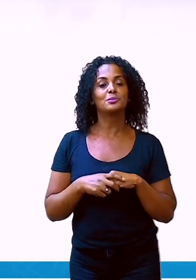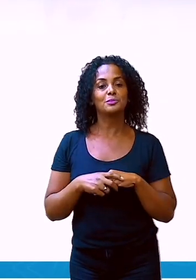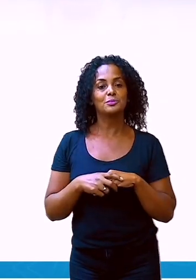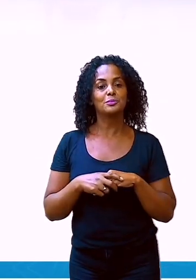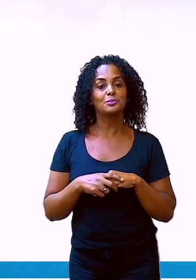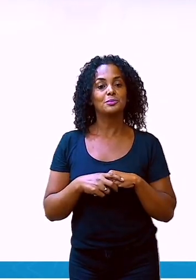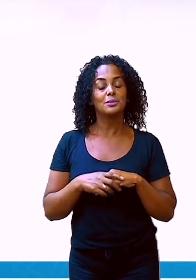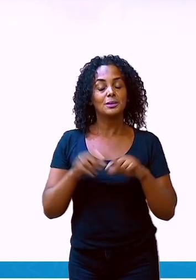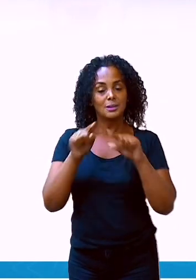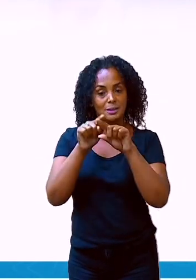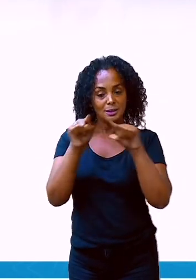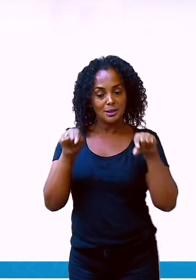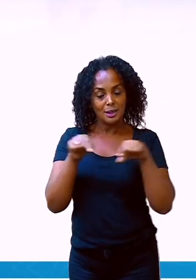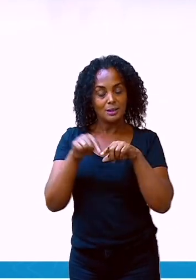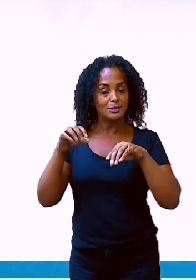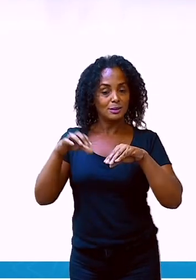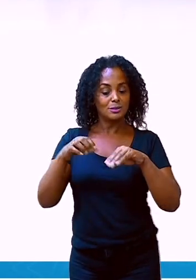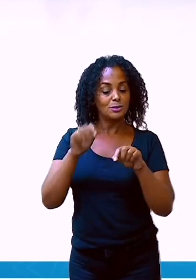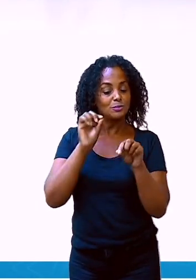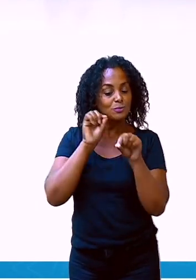caixa de fósforo,